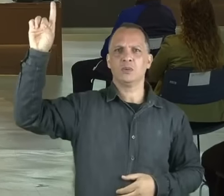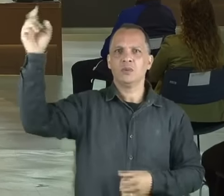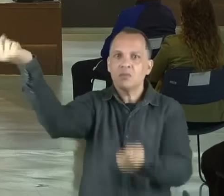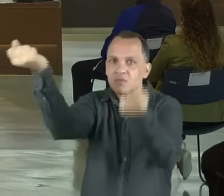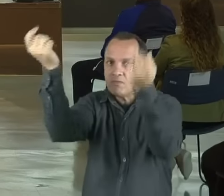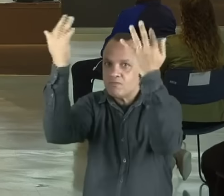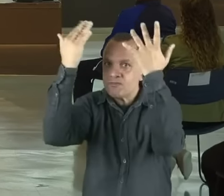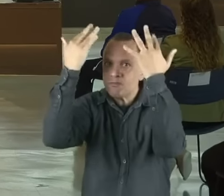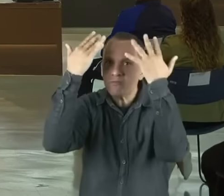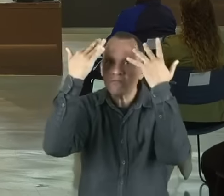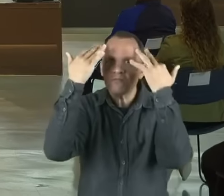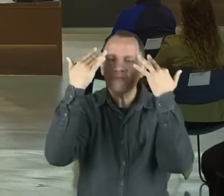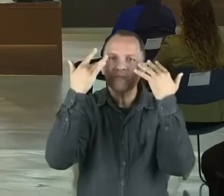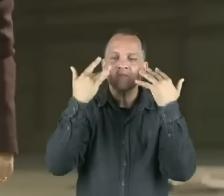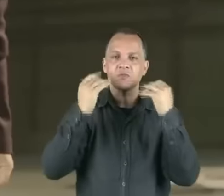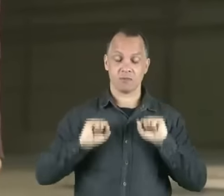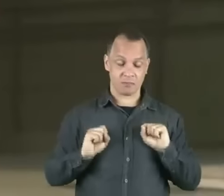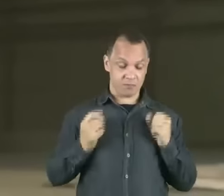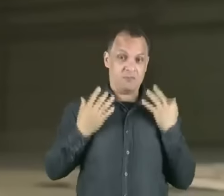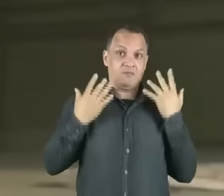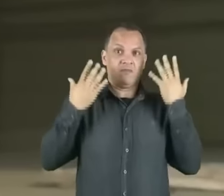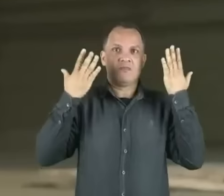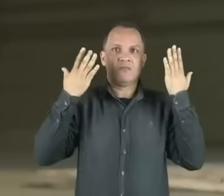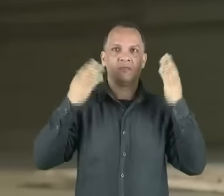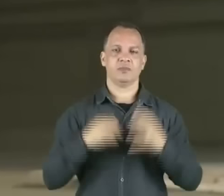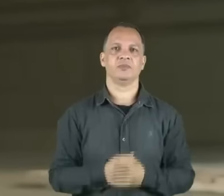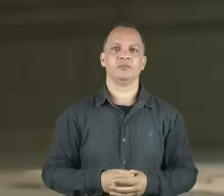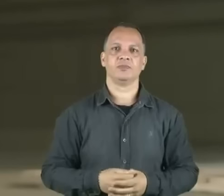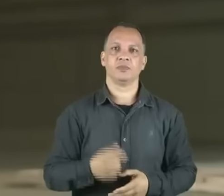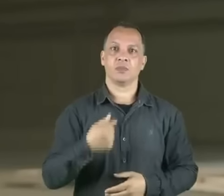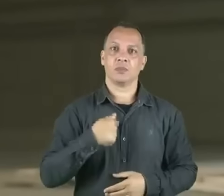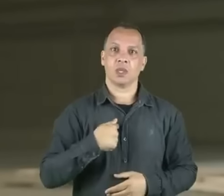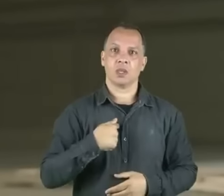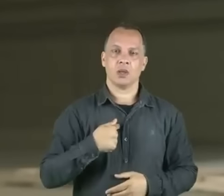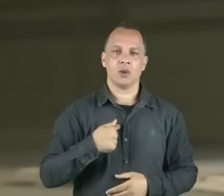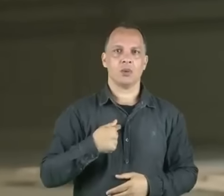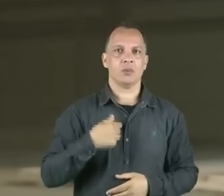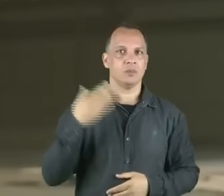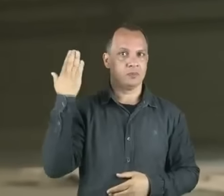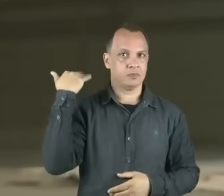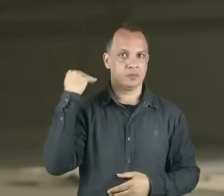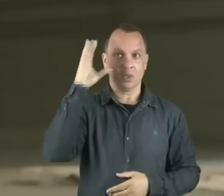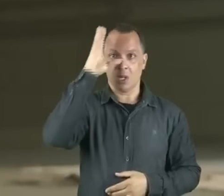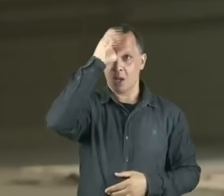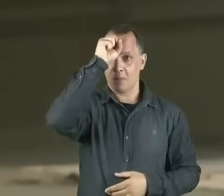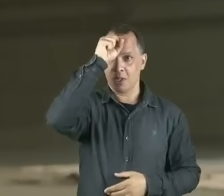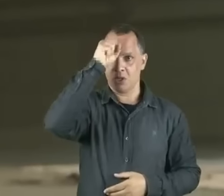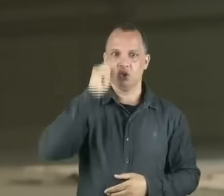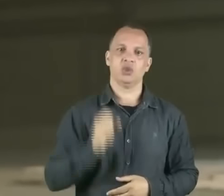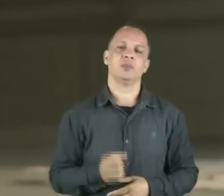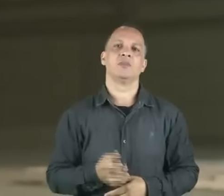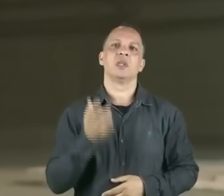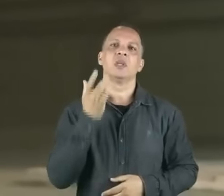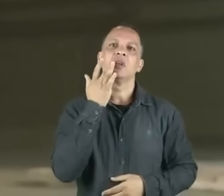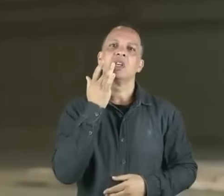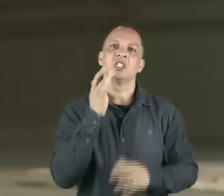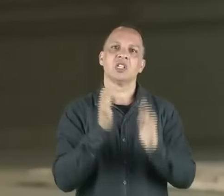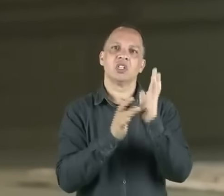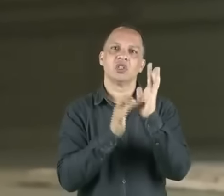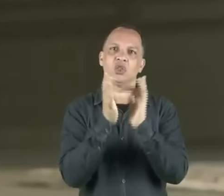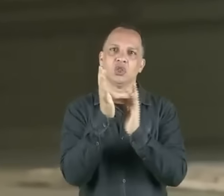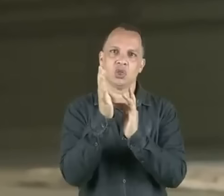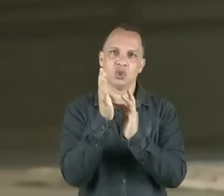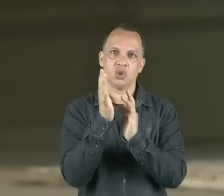Deus e eu aprendi quando pequeno que Deus nos Olha pelo sangue de Jesus aqui é o sangue de Jesus Deus